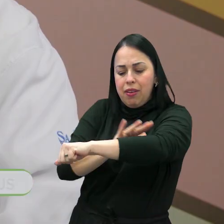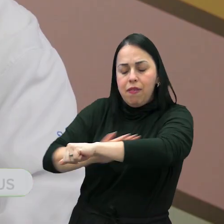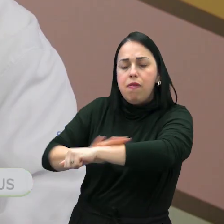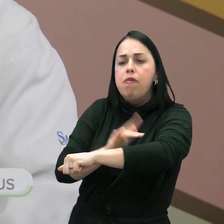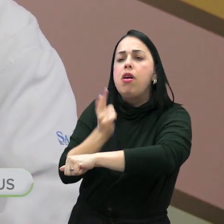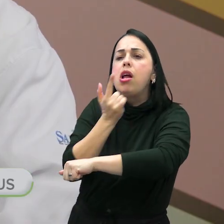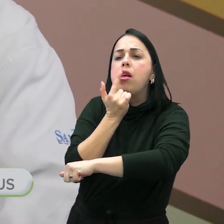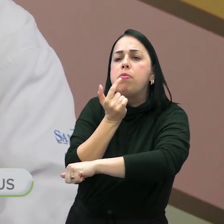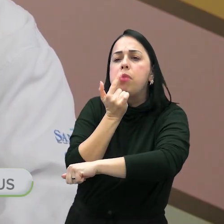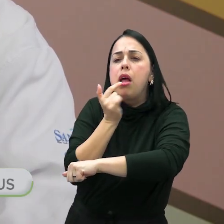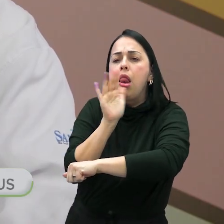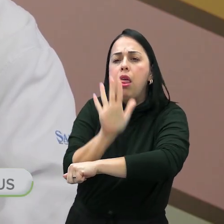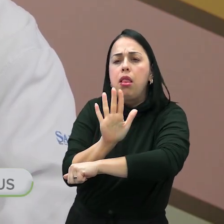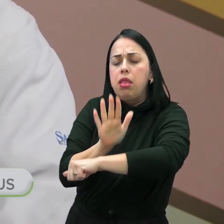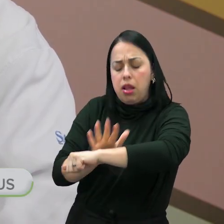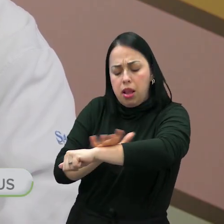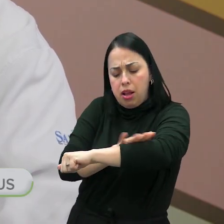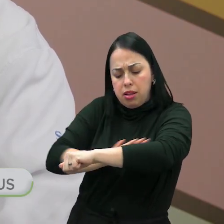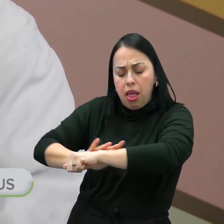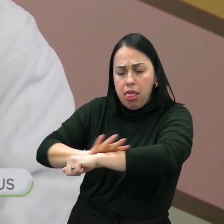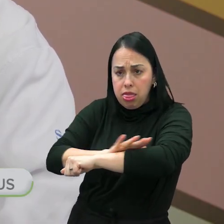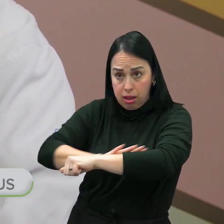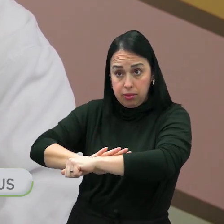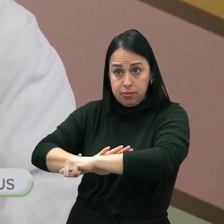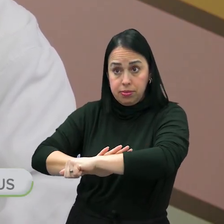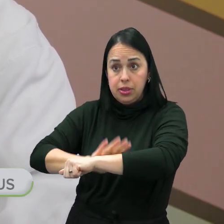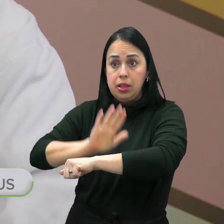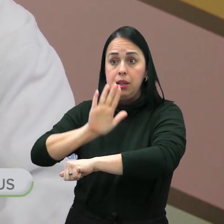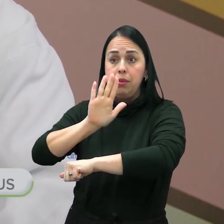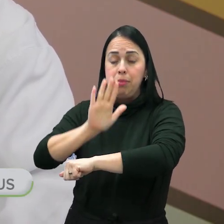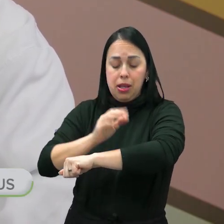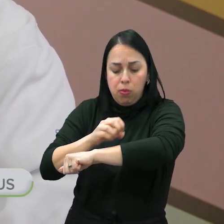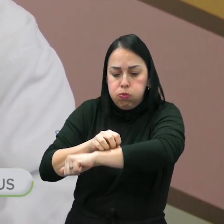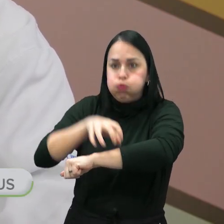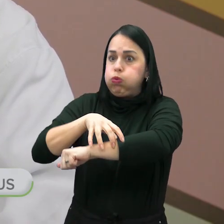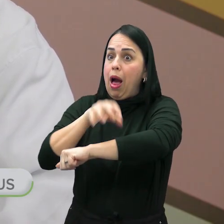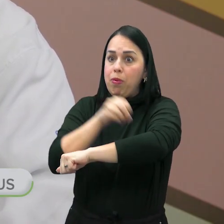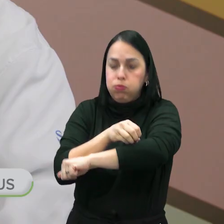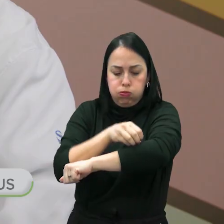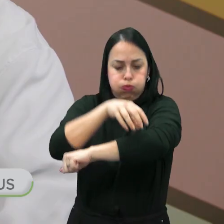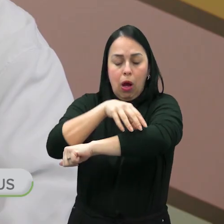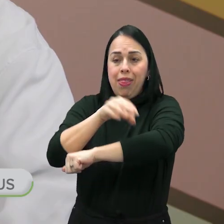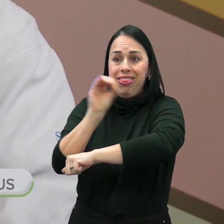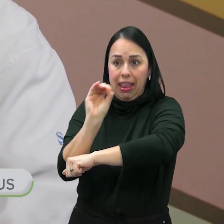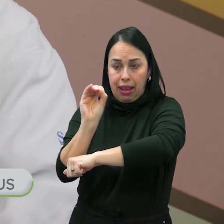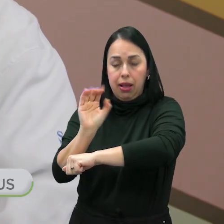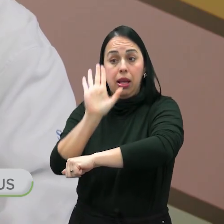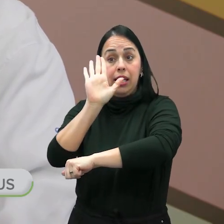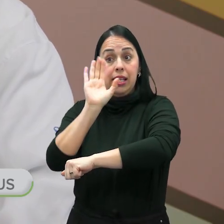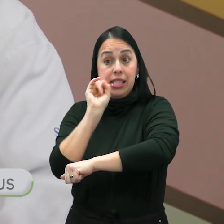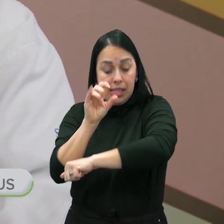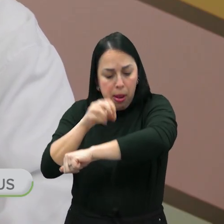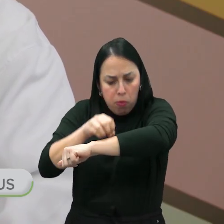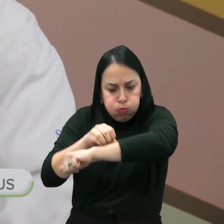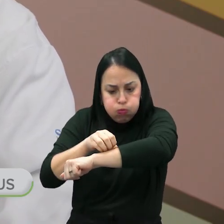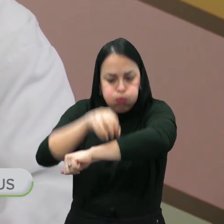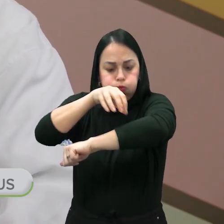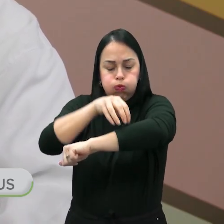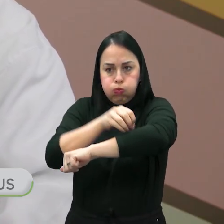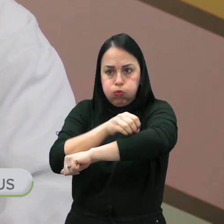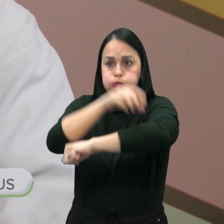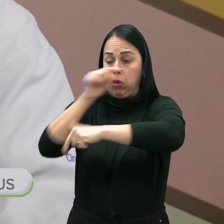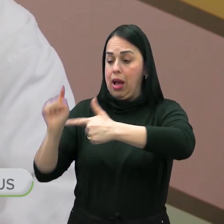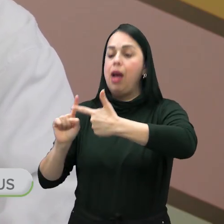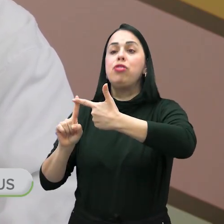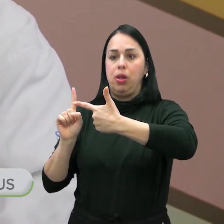que a pele fica vermelha. A gente chama isso de eritema, mas não formam bolhas. Se formar bolhas, a gente chama